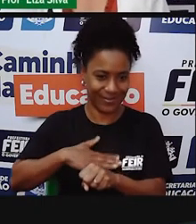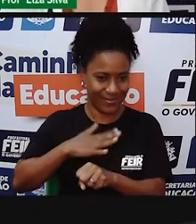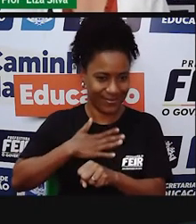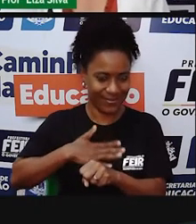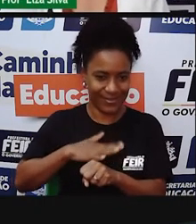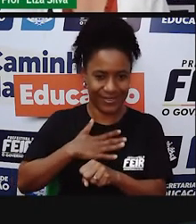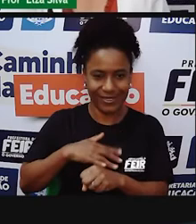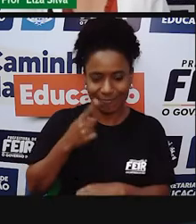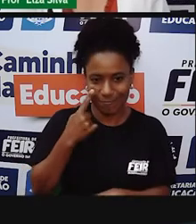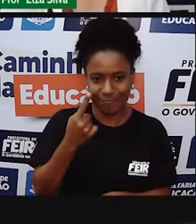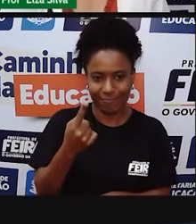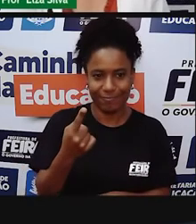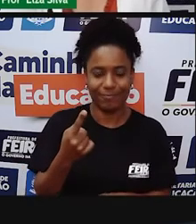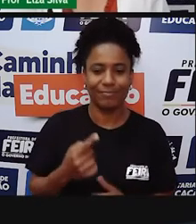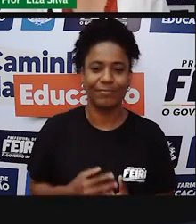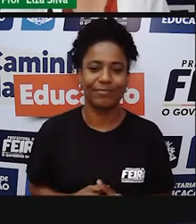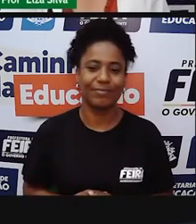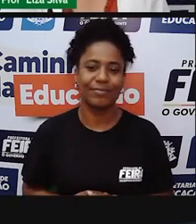favor.